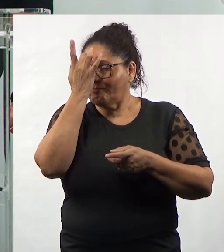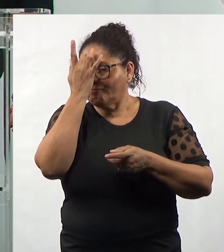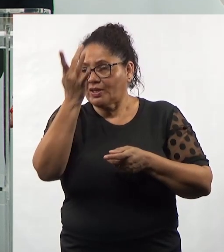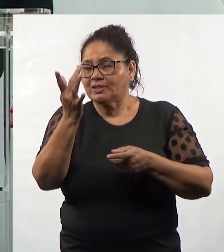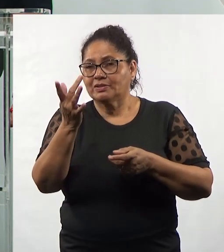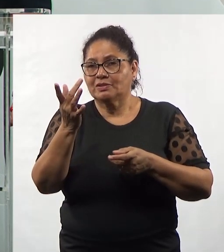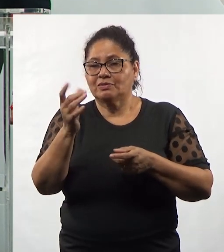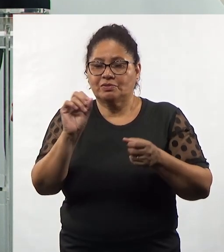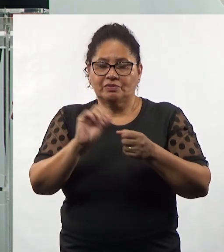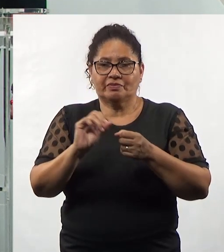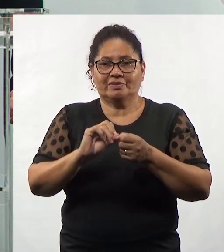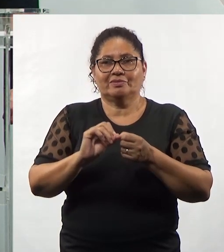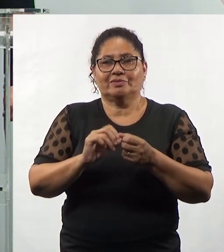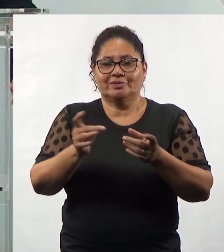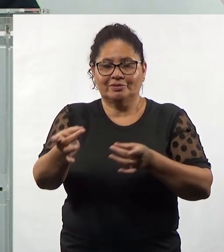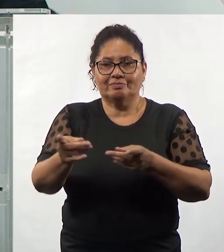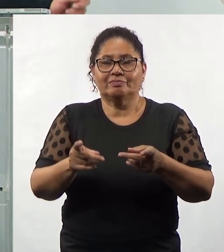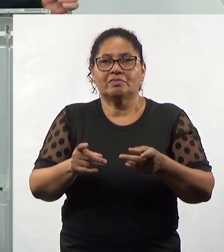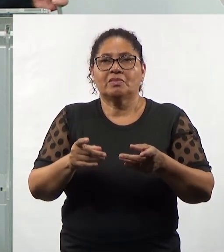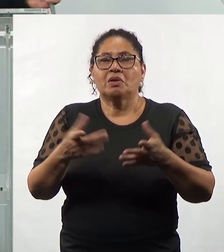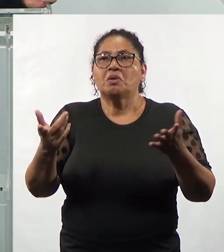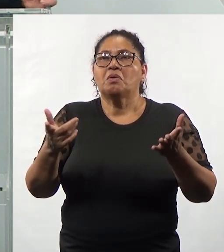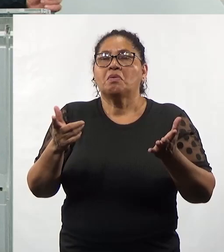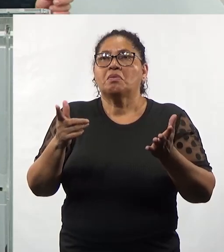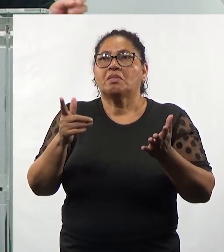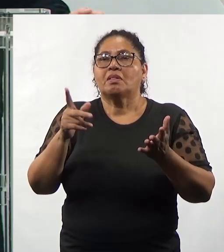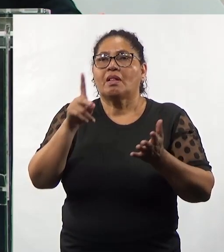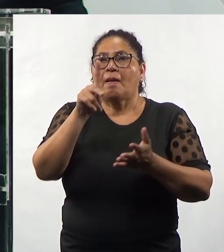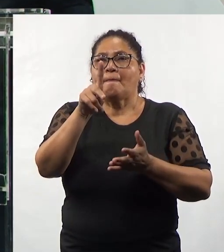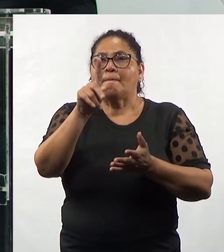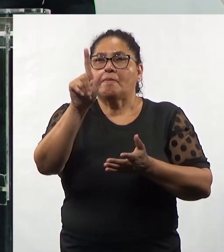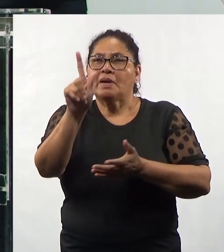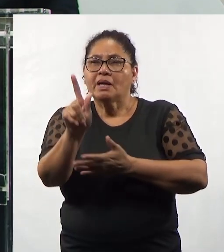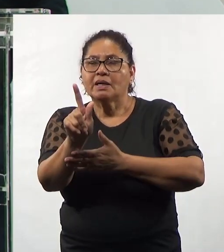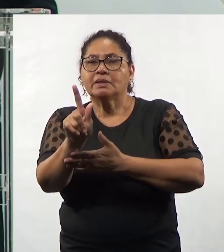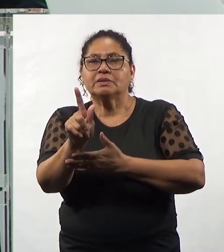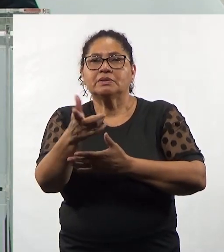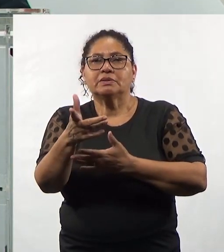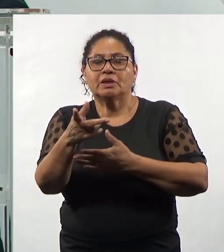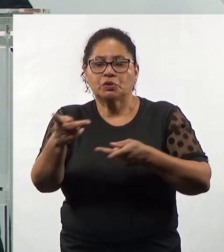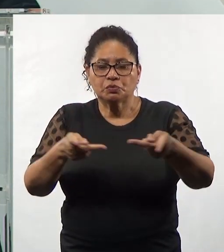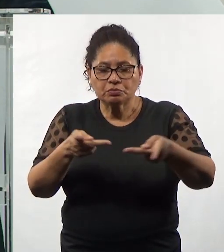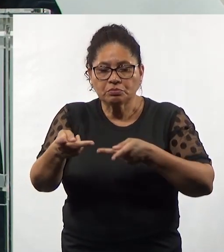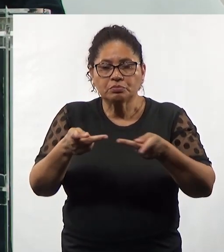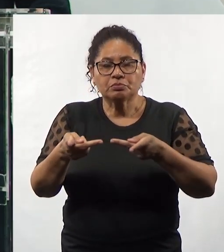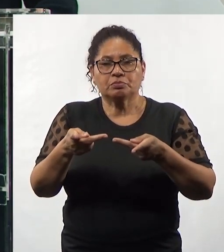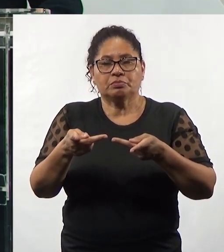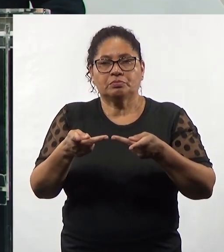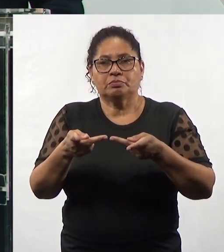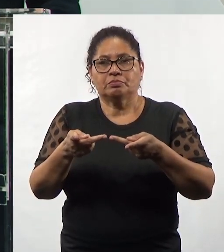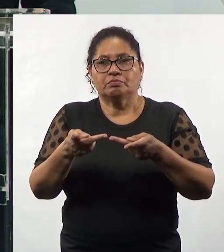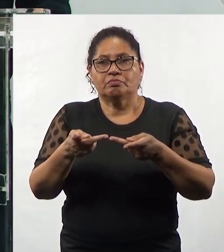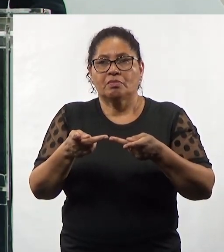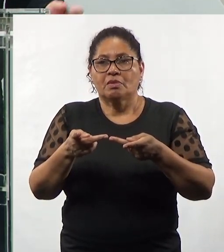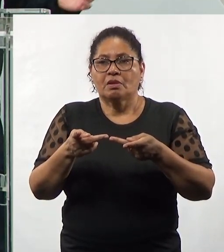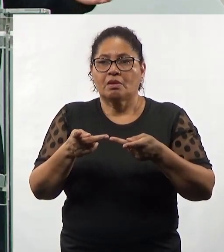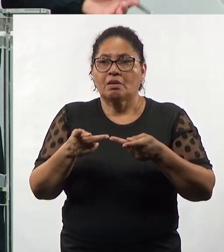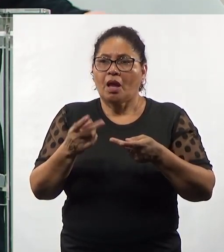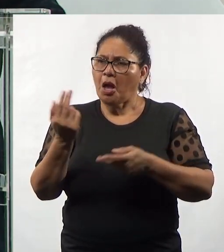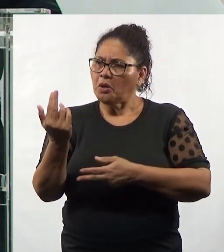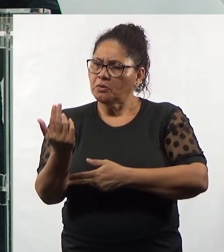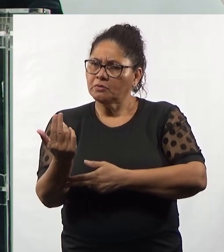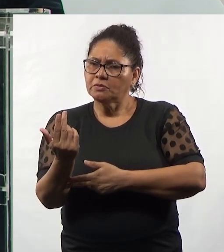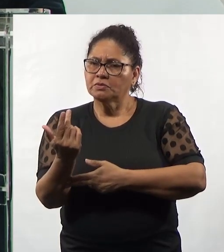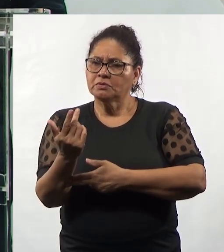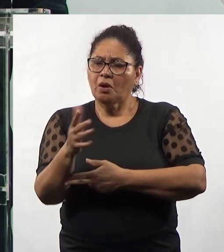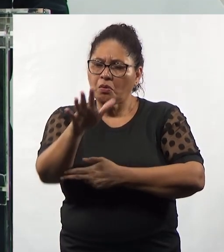de ser elaborado. Quantas páginas, professor, precisa para a gente elaborar um termo de intenção de projeto? Né? Da mesma forma que a gente tem o